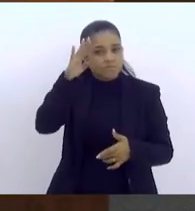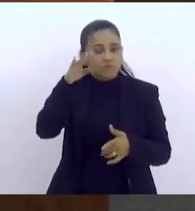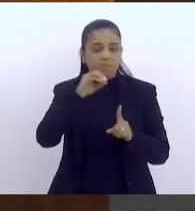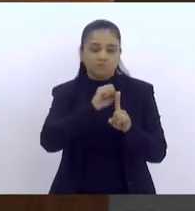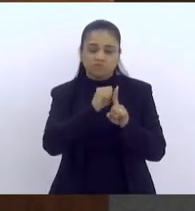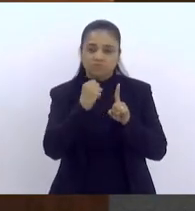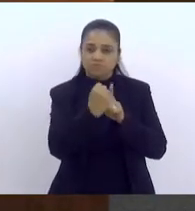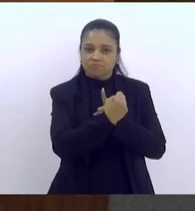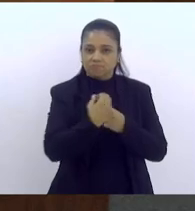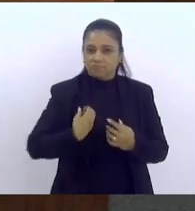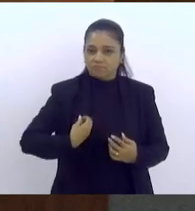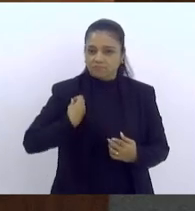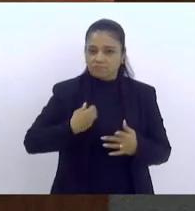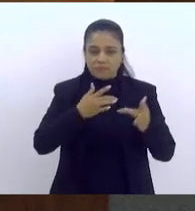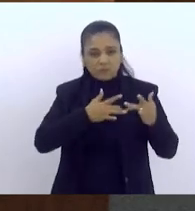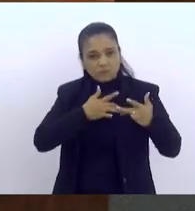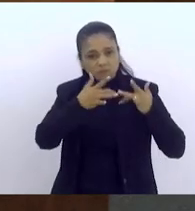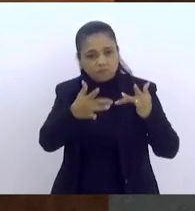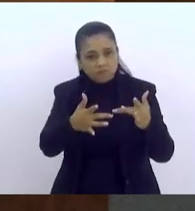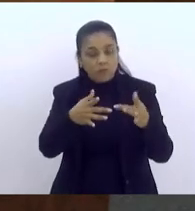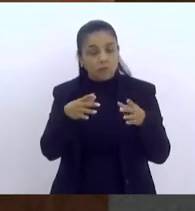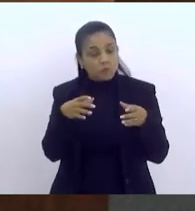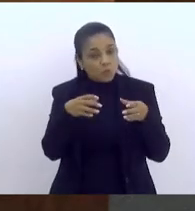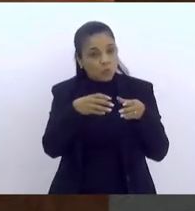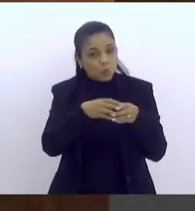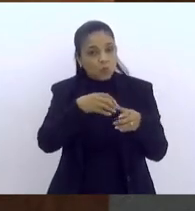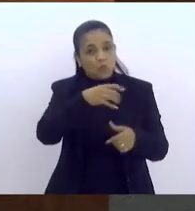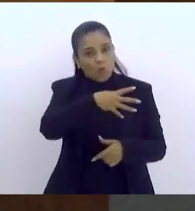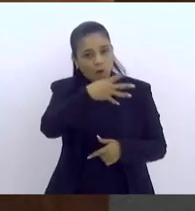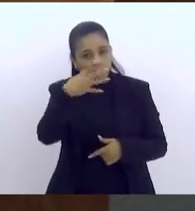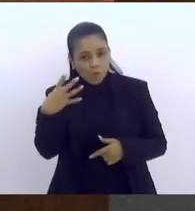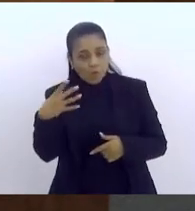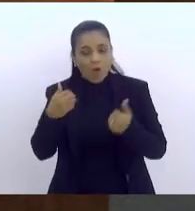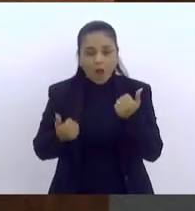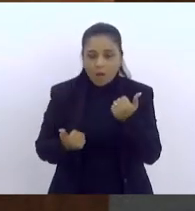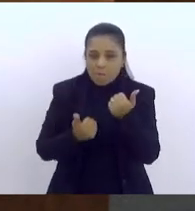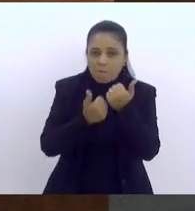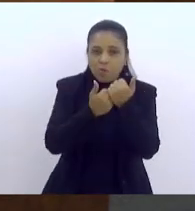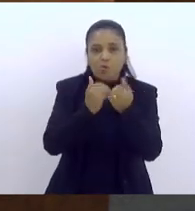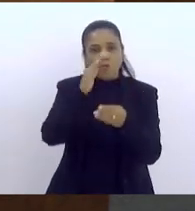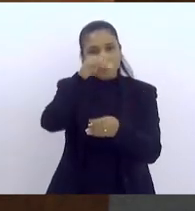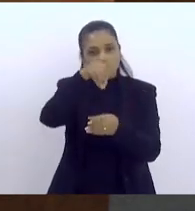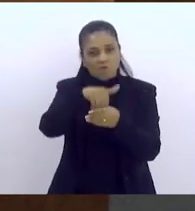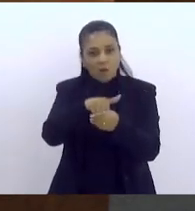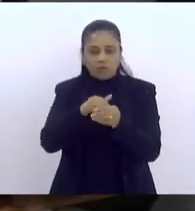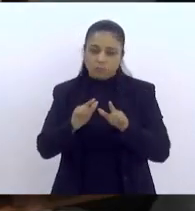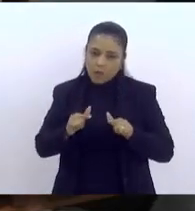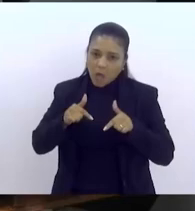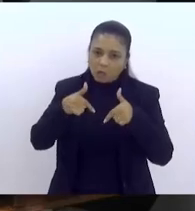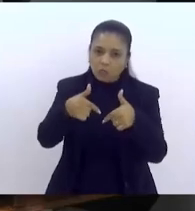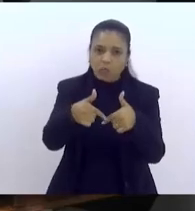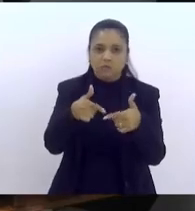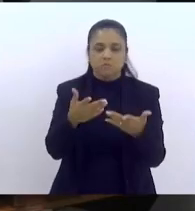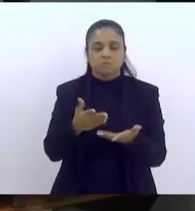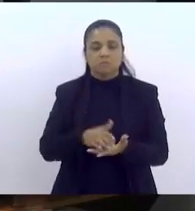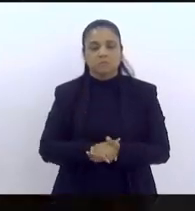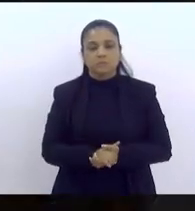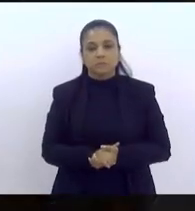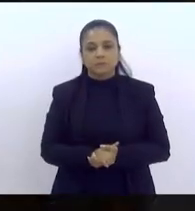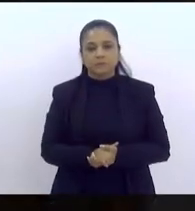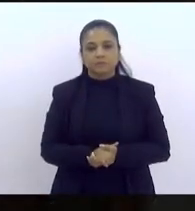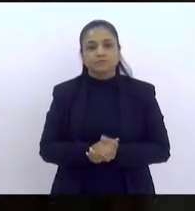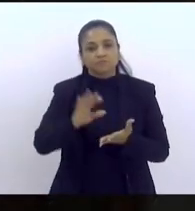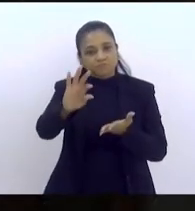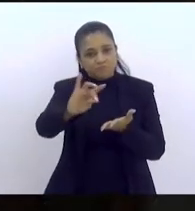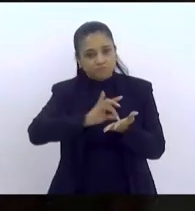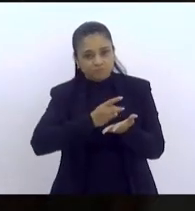sociedade mais solidária. Por isso, o Grupo Arco-Íris tem meu voto, tem meu apoio pela sua atuação. Próximo orador, querida